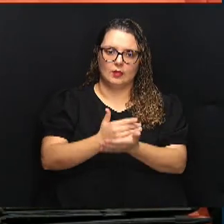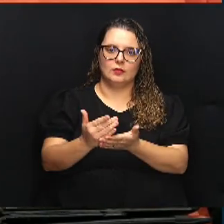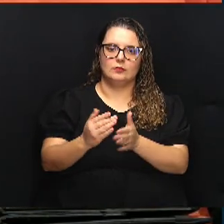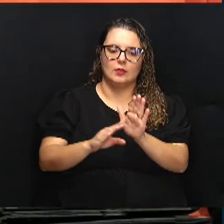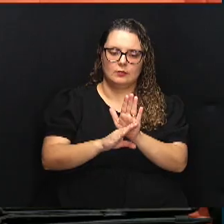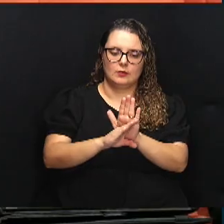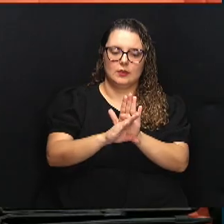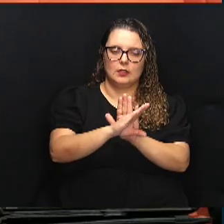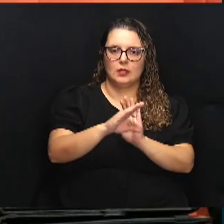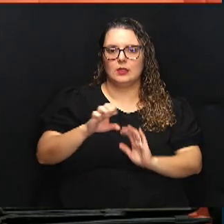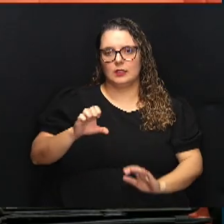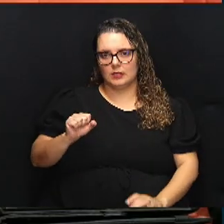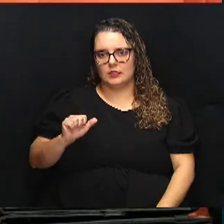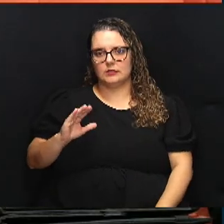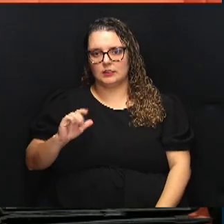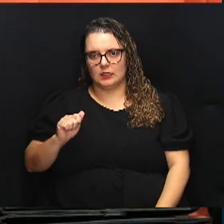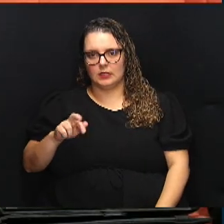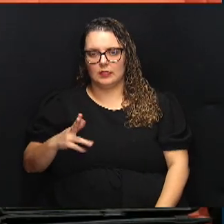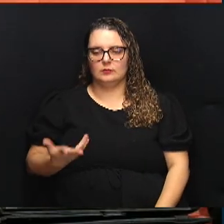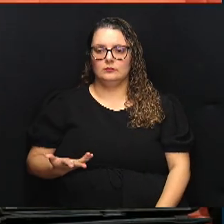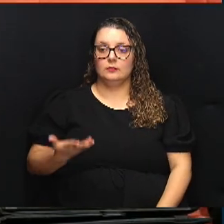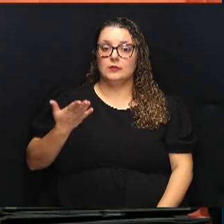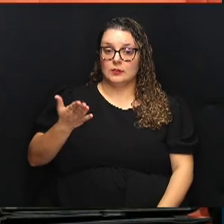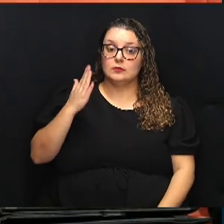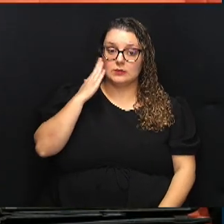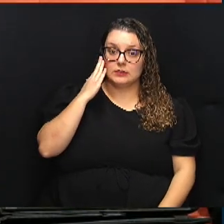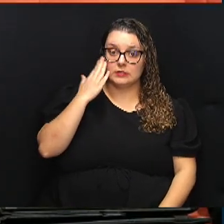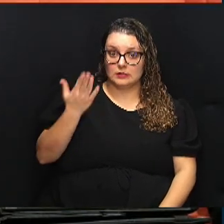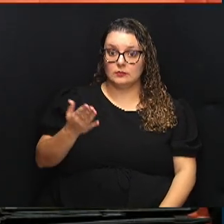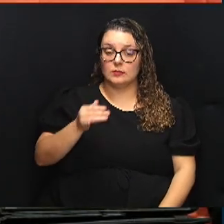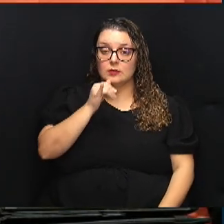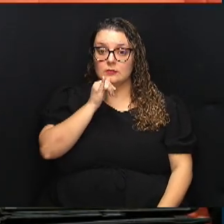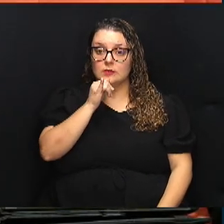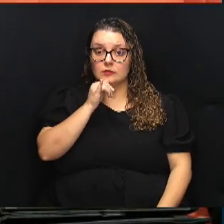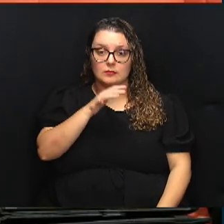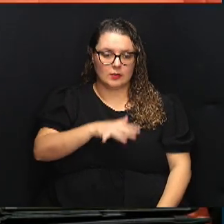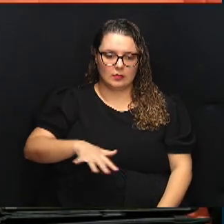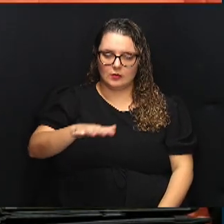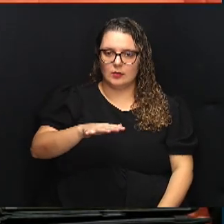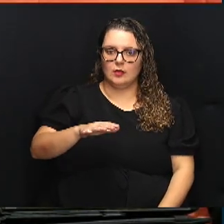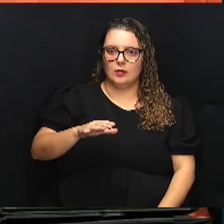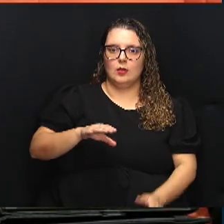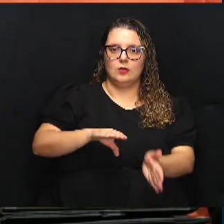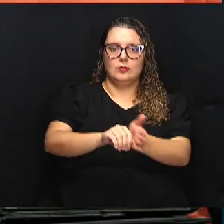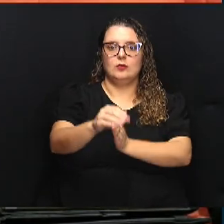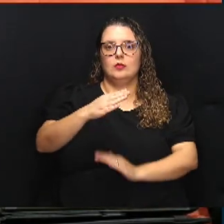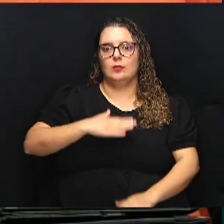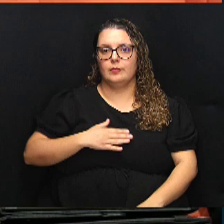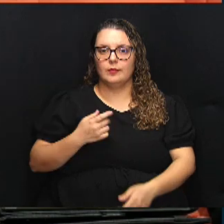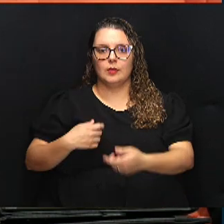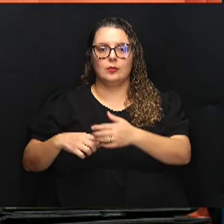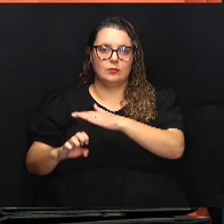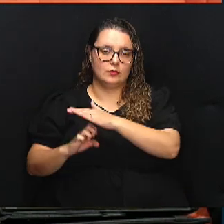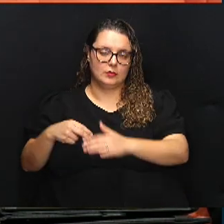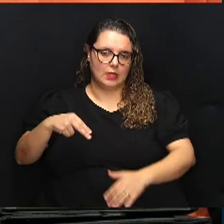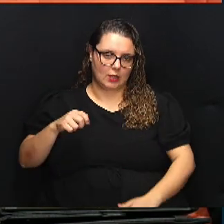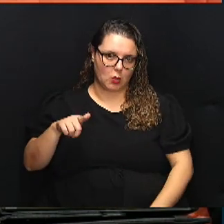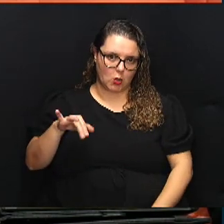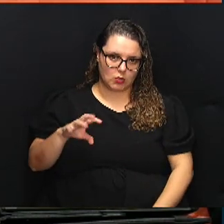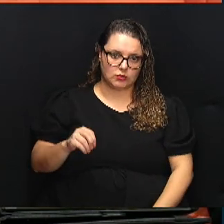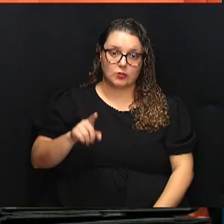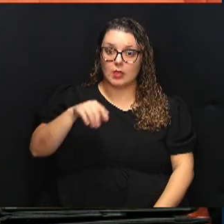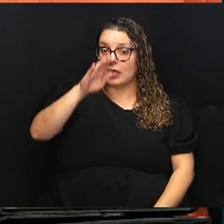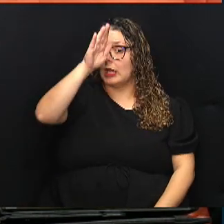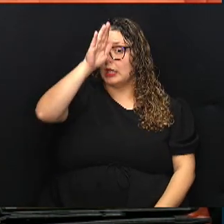isso. Para que vocês saibam, tem, por exemplo, o ambiente do Google Meu Negócio, ele é